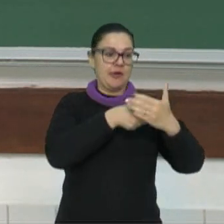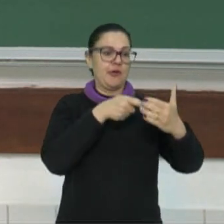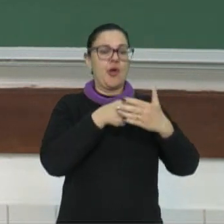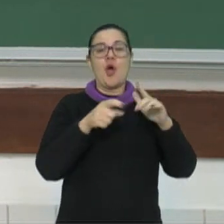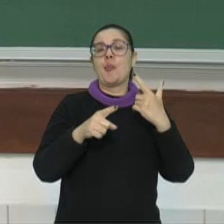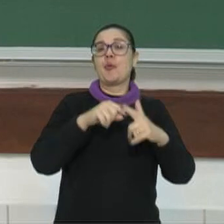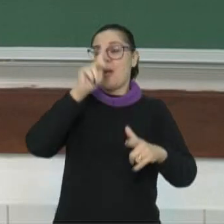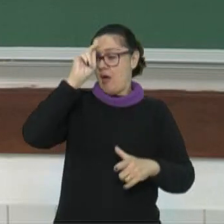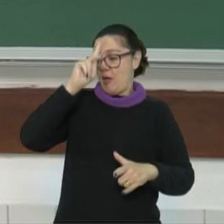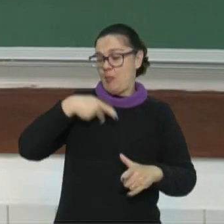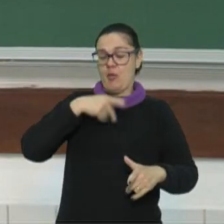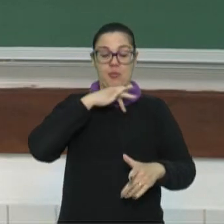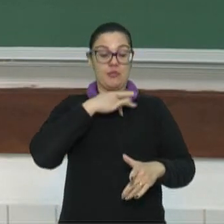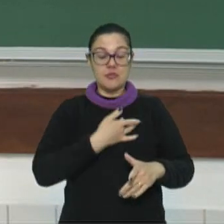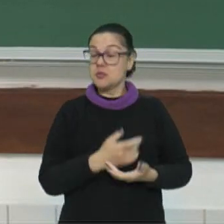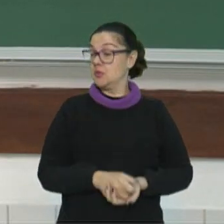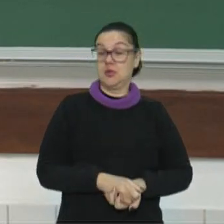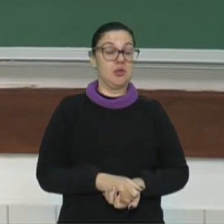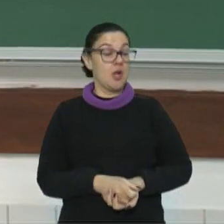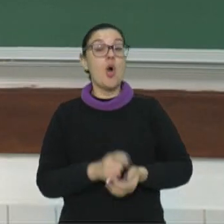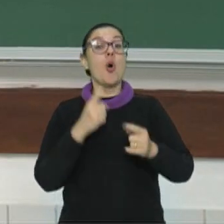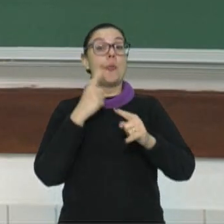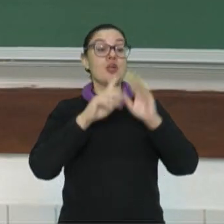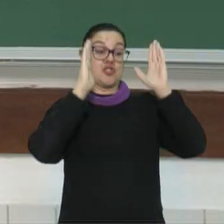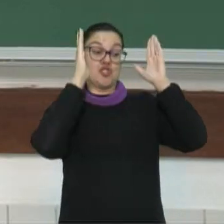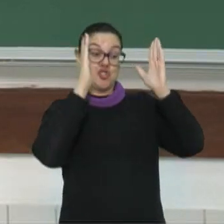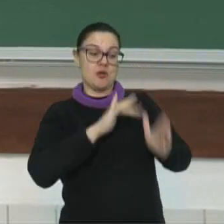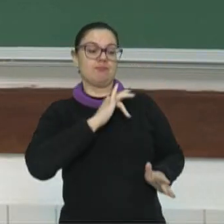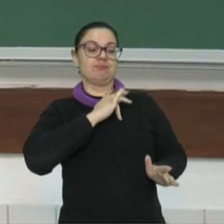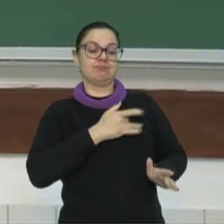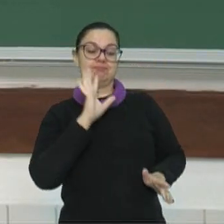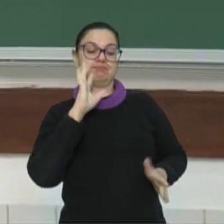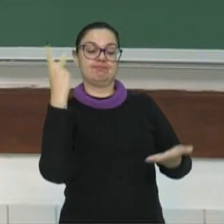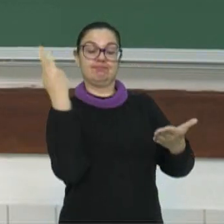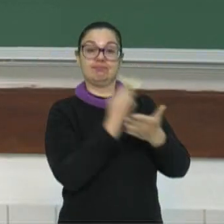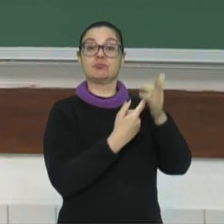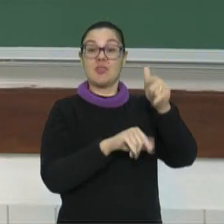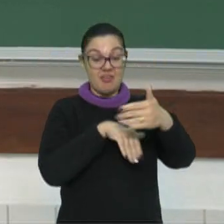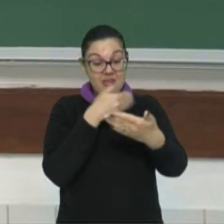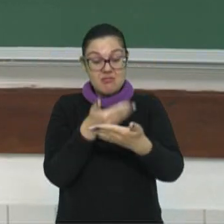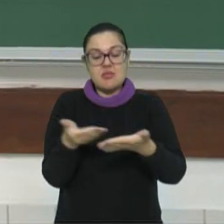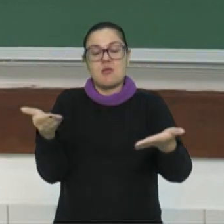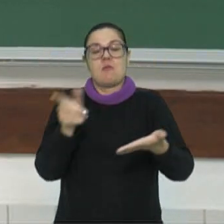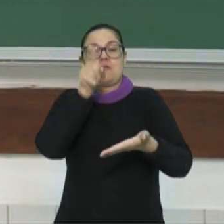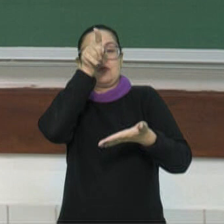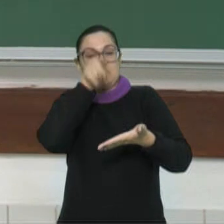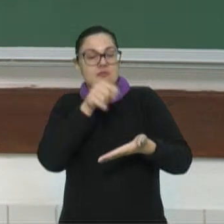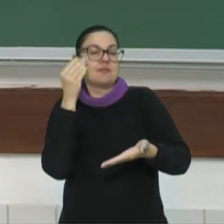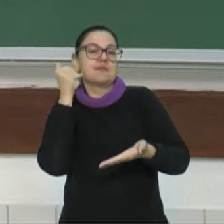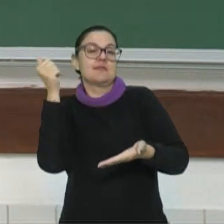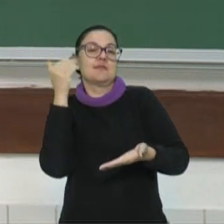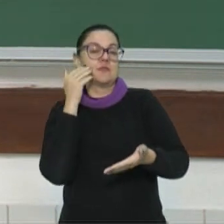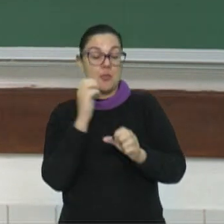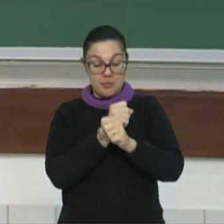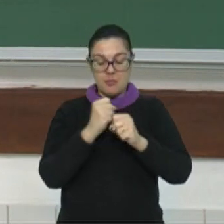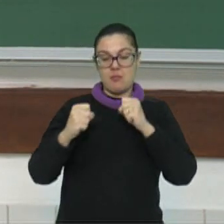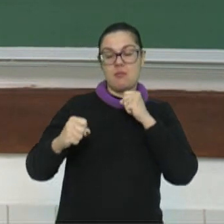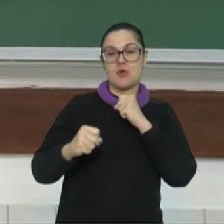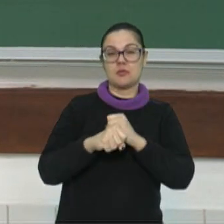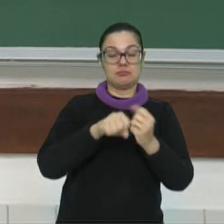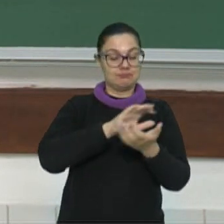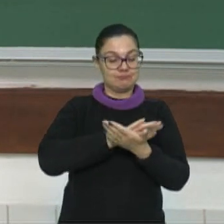são vitimistas, mas porque foram vítimas, e muitas vezes ainda são, sabemos disso, vítimas de uma